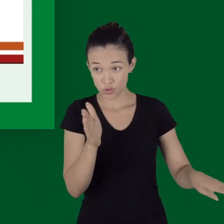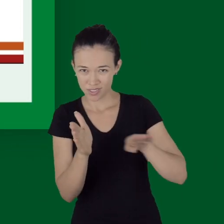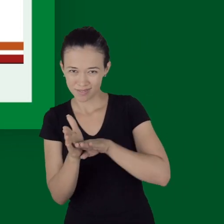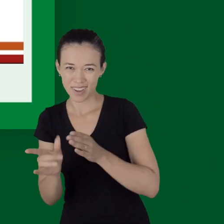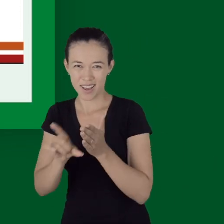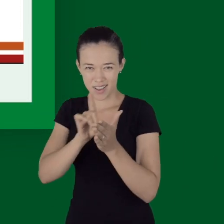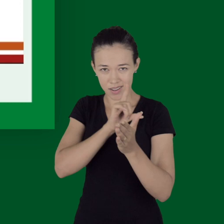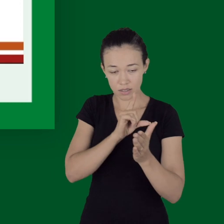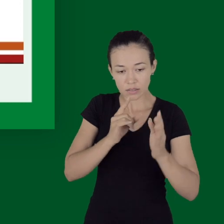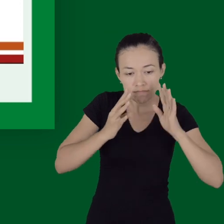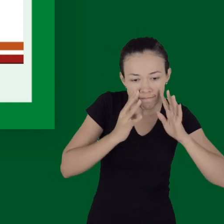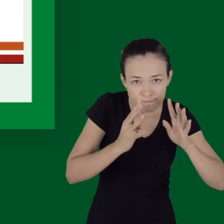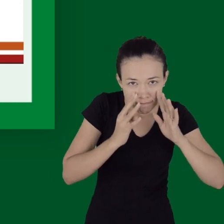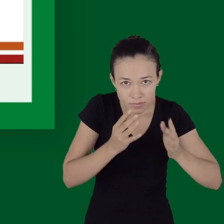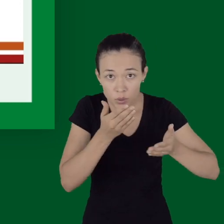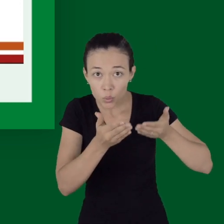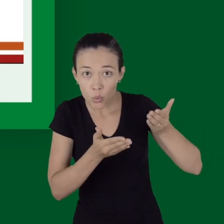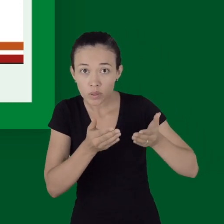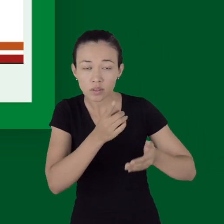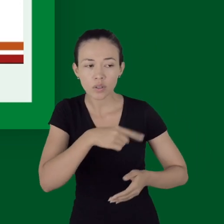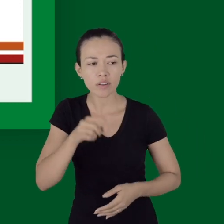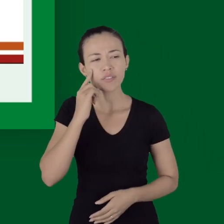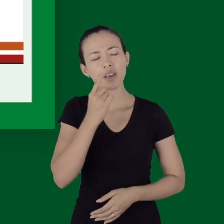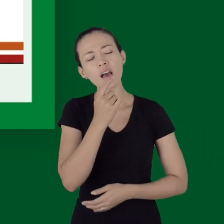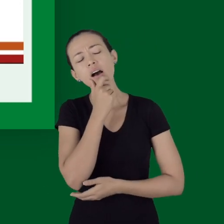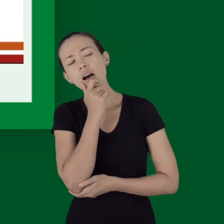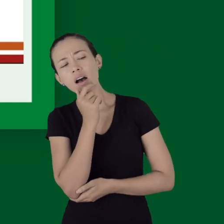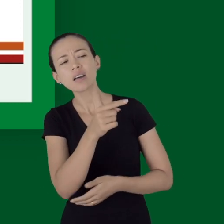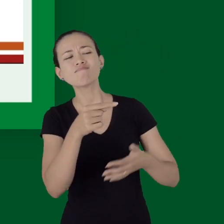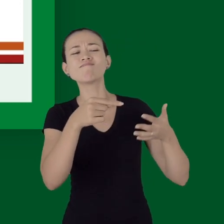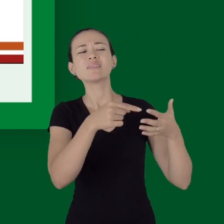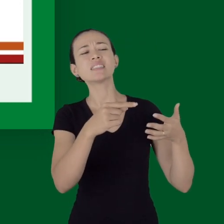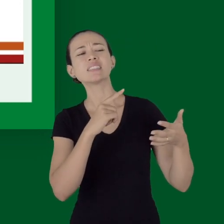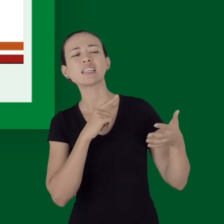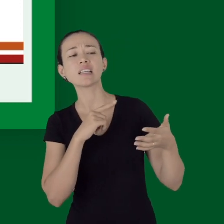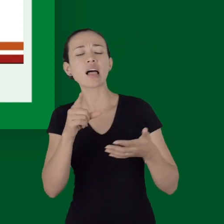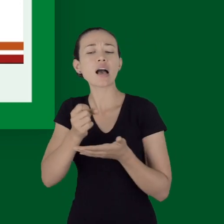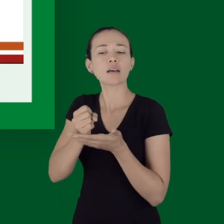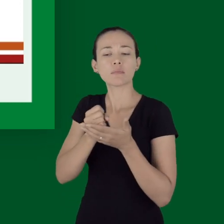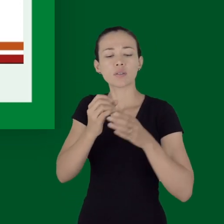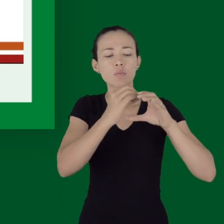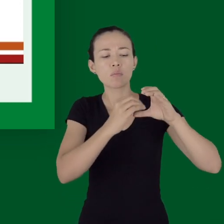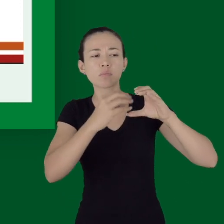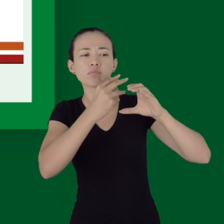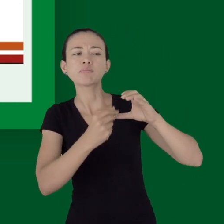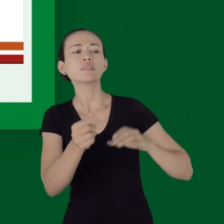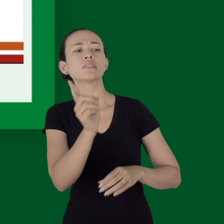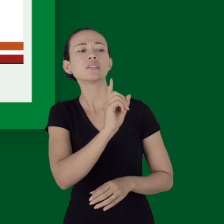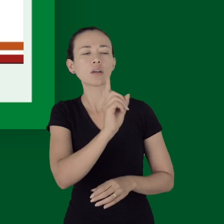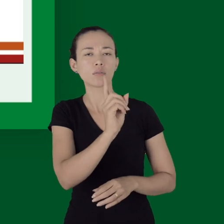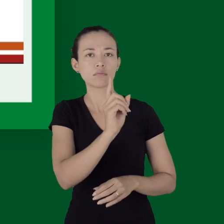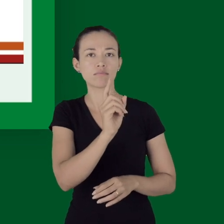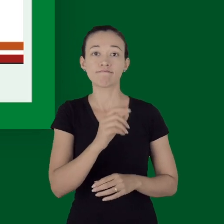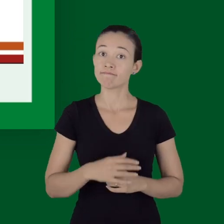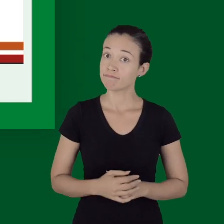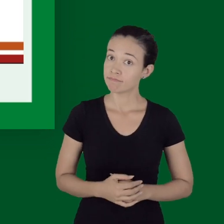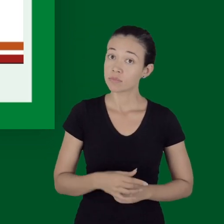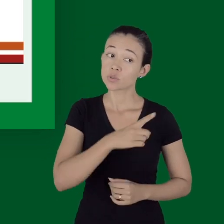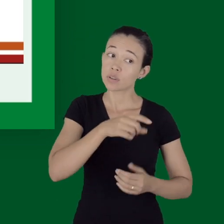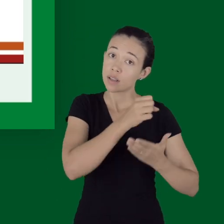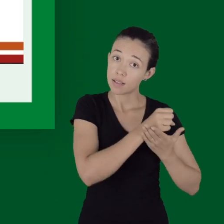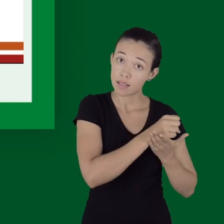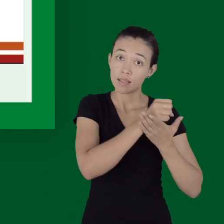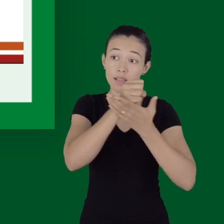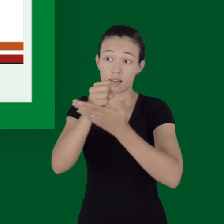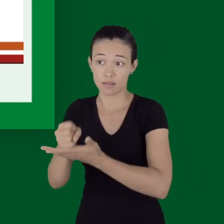aqui, ele tem esse critério de exclusão, não vai trombolizar, vamos encaminhar, mesmo está em janela, vamos encaminhar para outra unidade, não é nosso papel. Mesmo